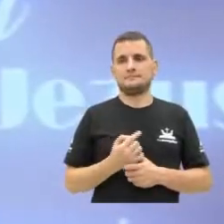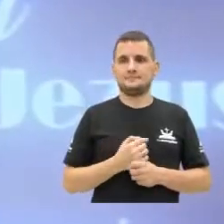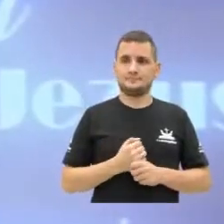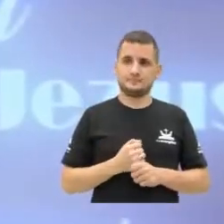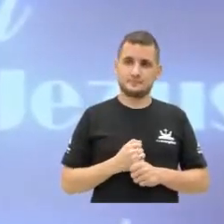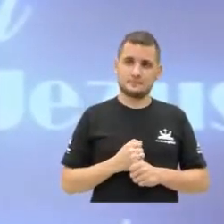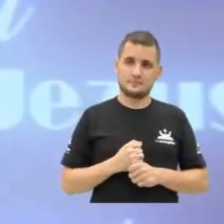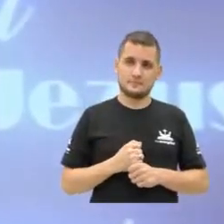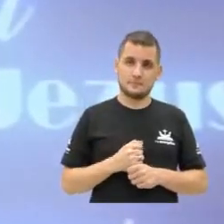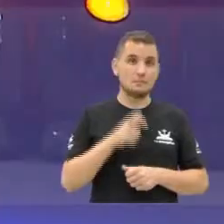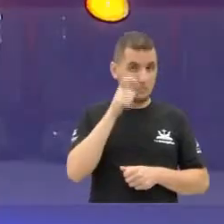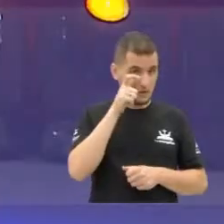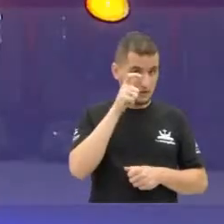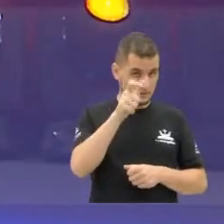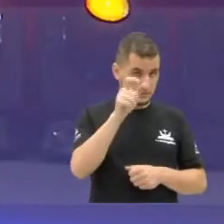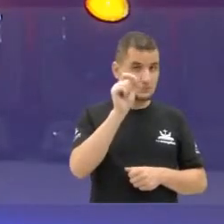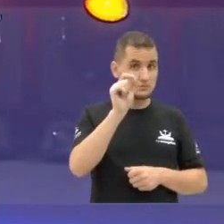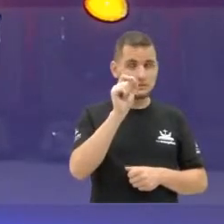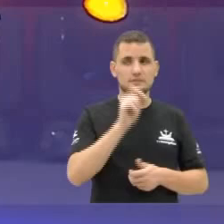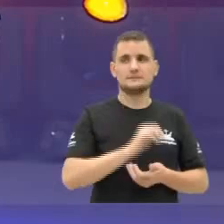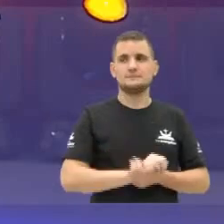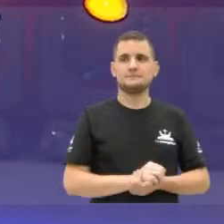Só que preste atenção.